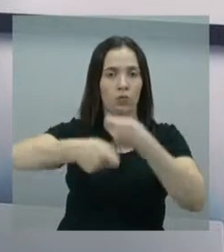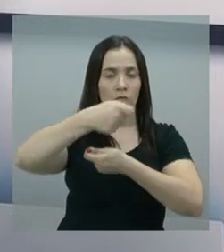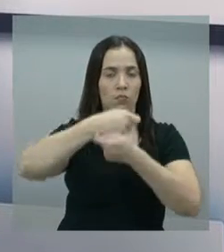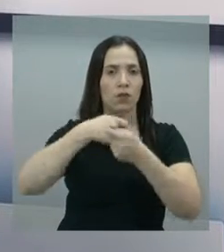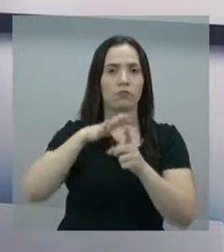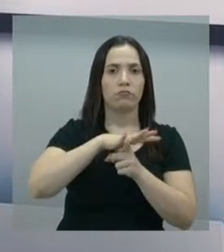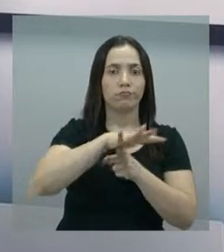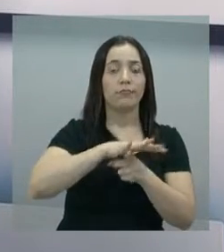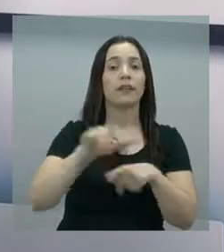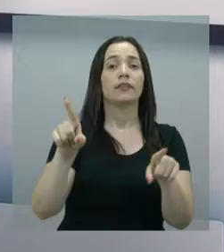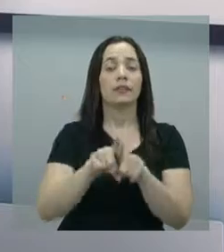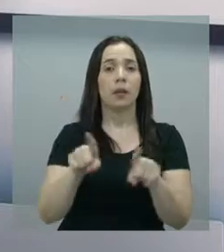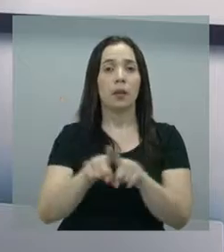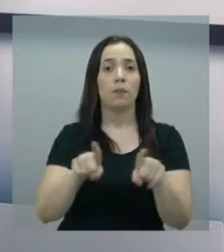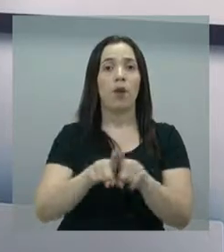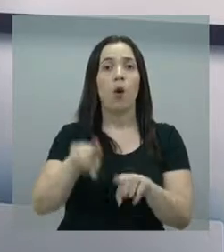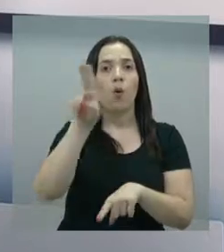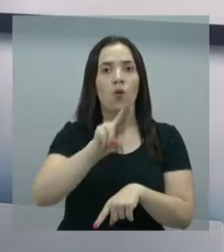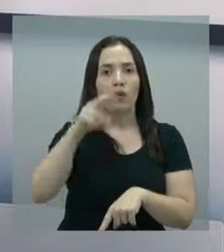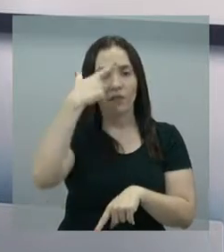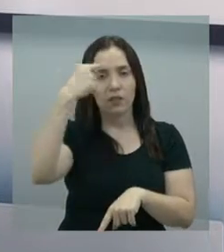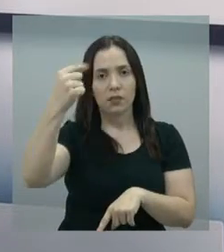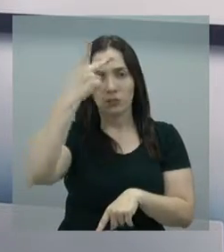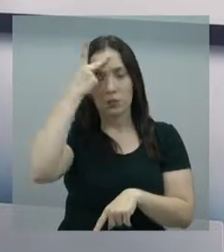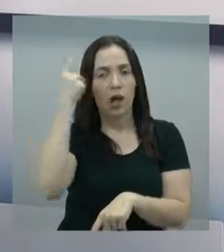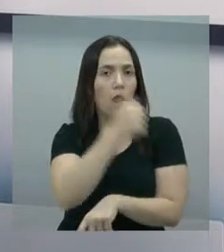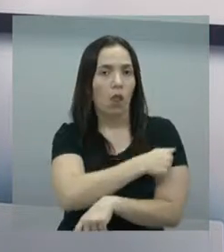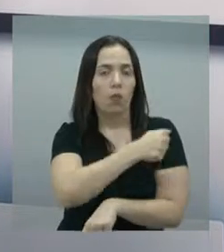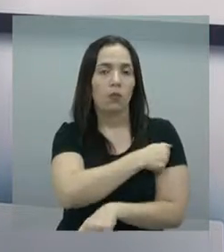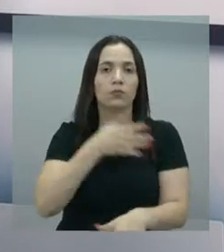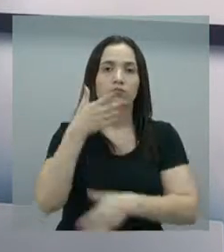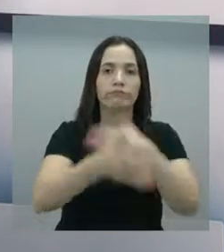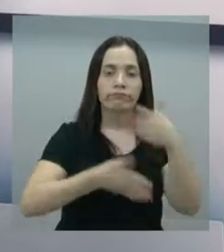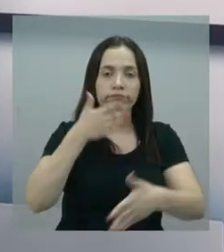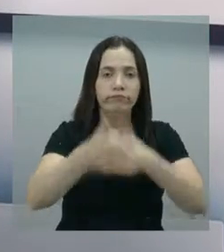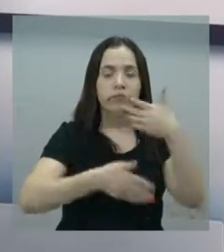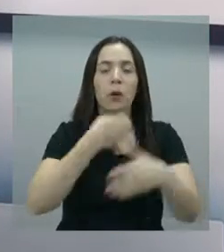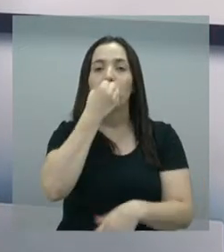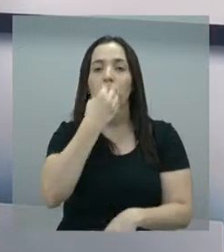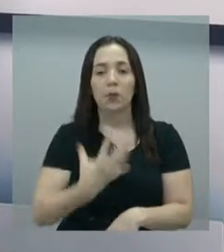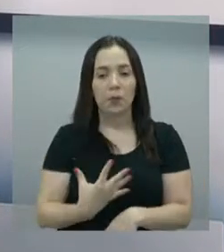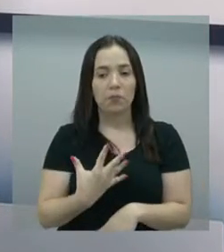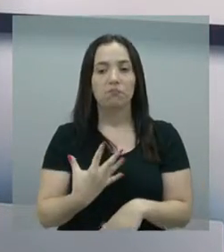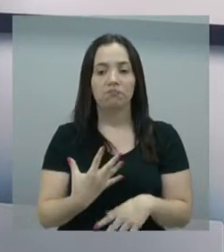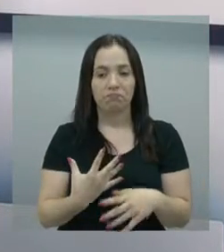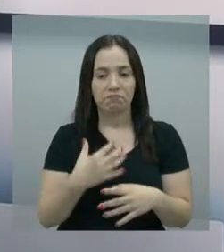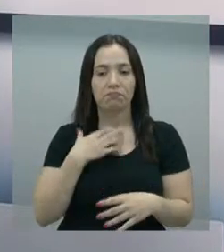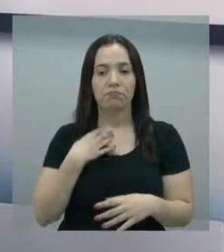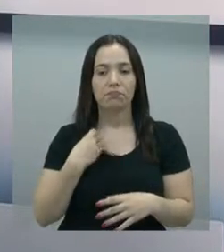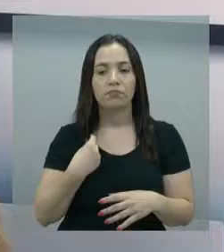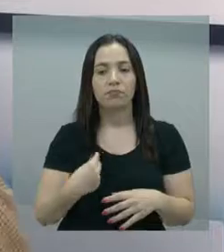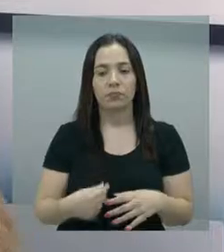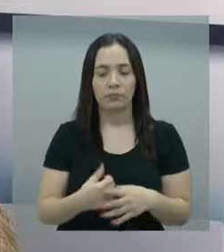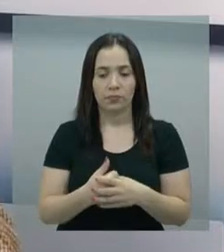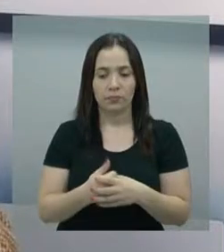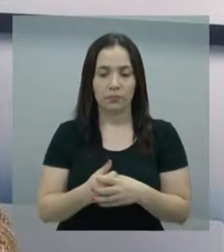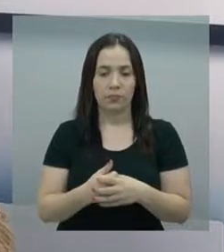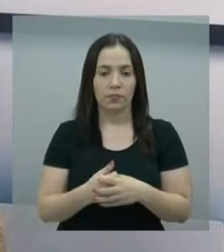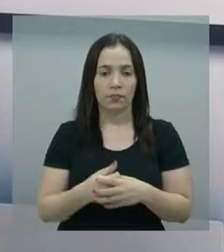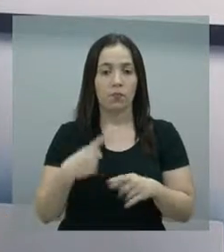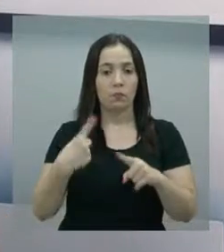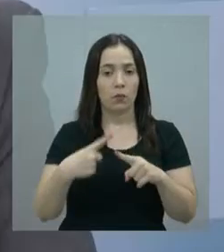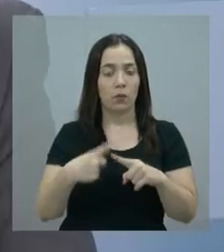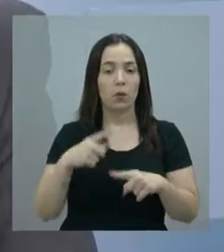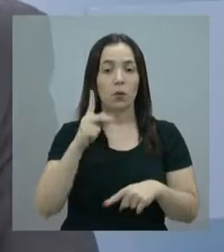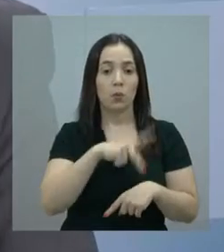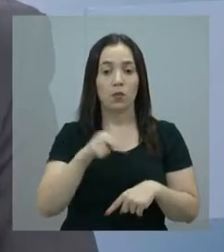cidade universitária, isso é fundamental a gente colocar, e o desenvolvimento de Sobral passa por essa condição. E a gente não pode deixar de reconhecer, o papel do